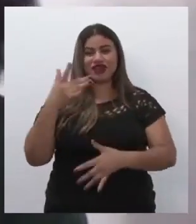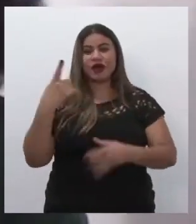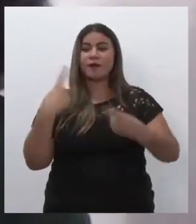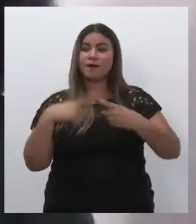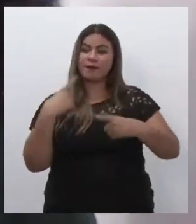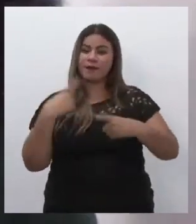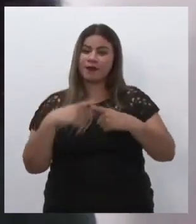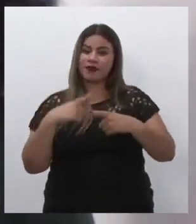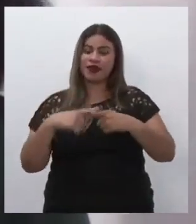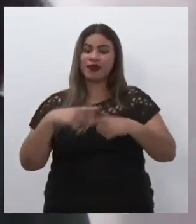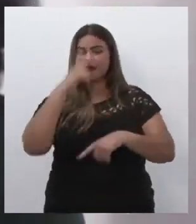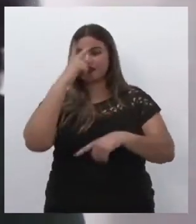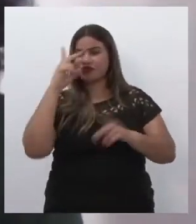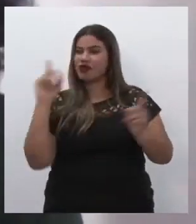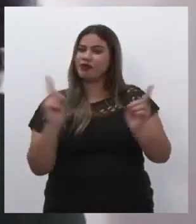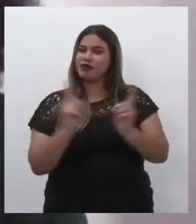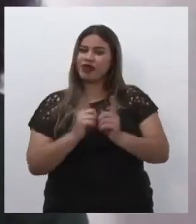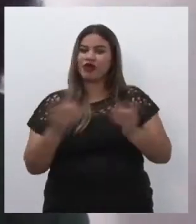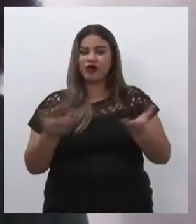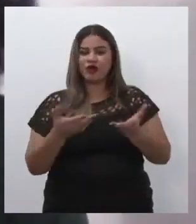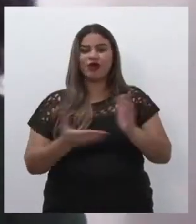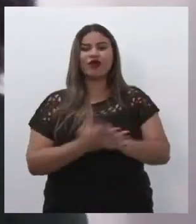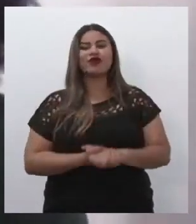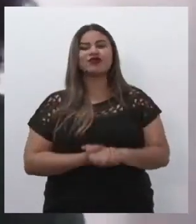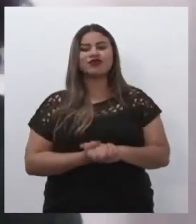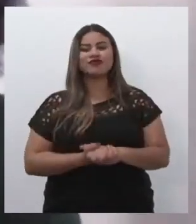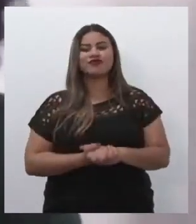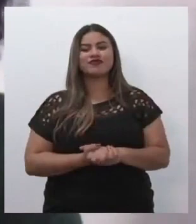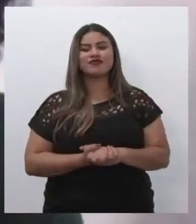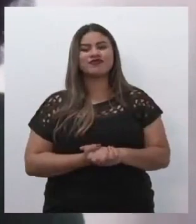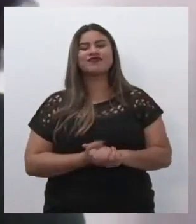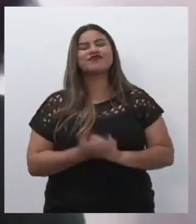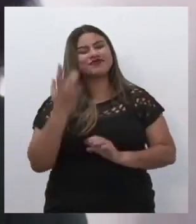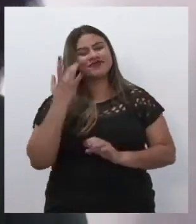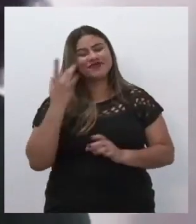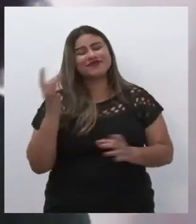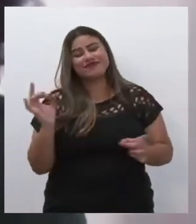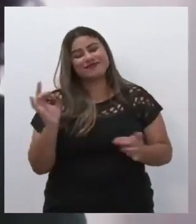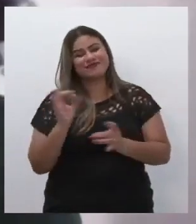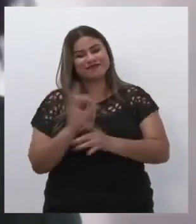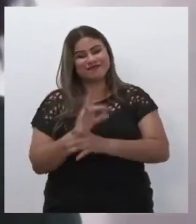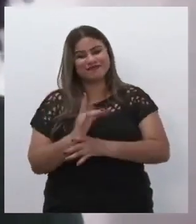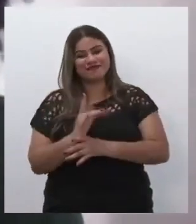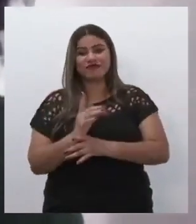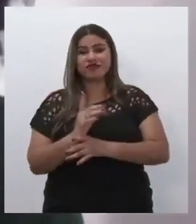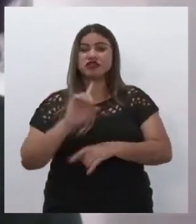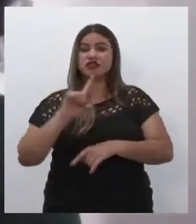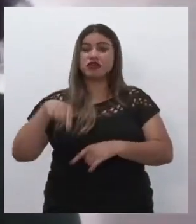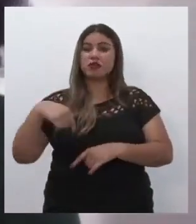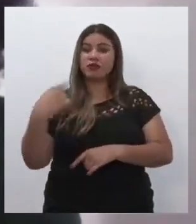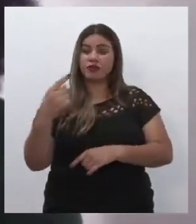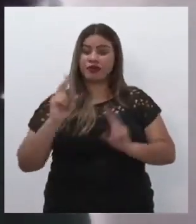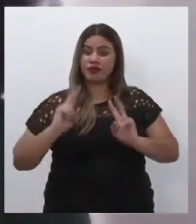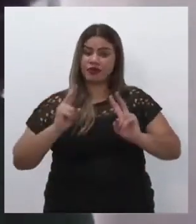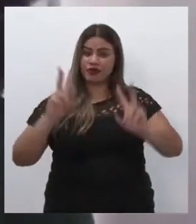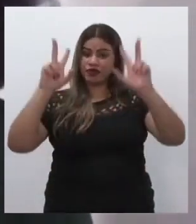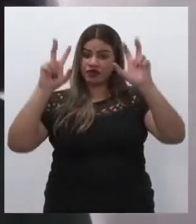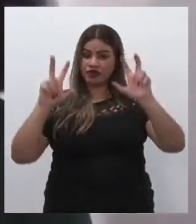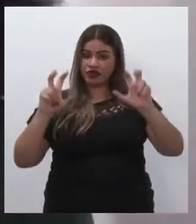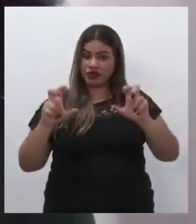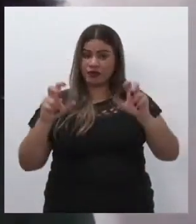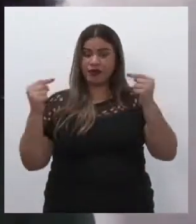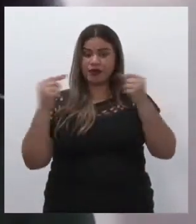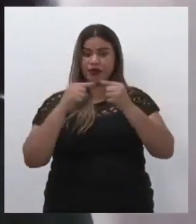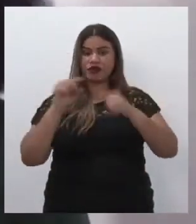menos pessoas hoje. Eu acho que é só isso por enquanto. Nós vamos dar continuidade nesse assunto na